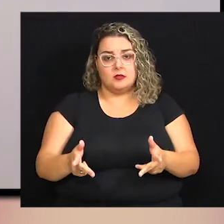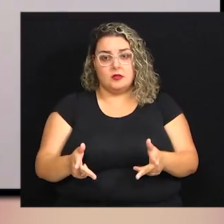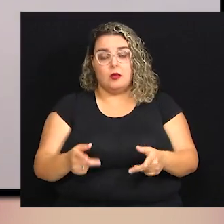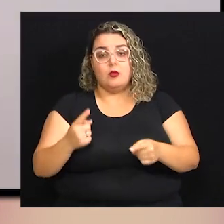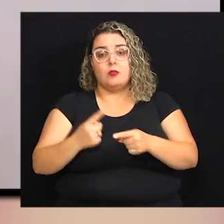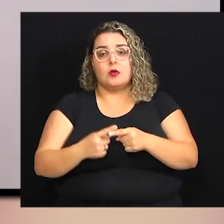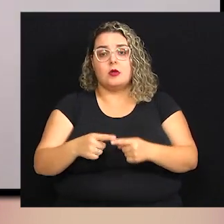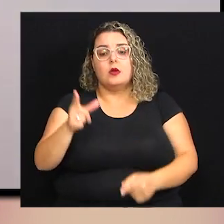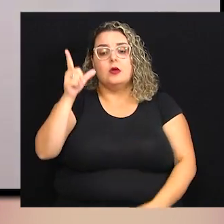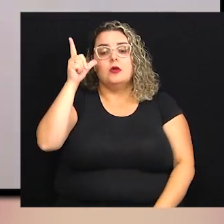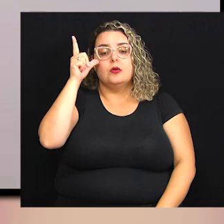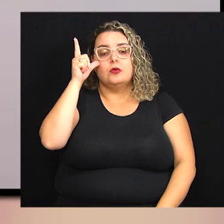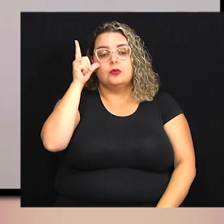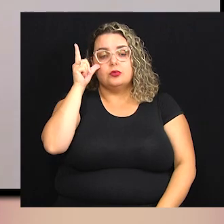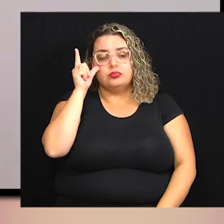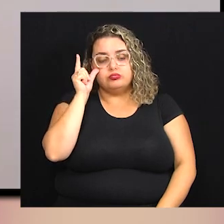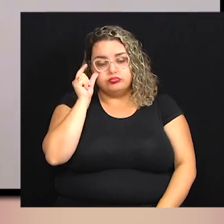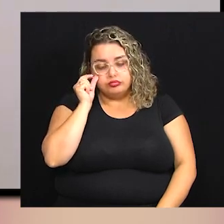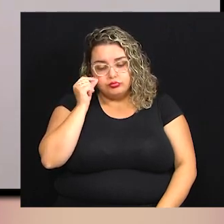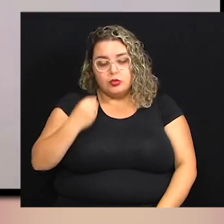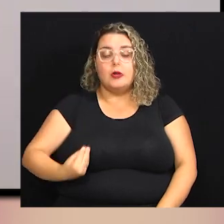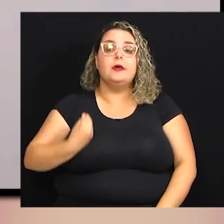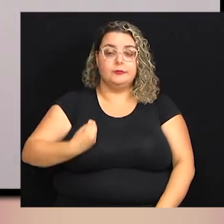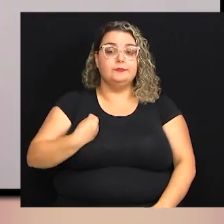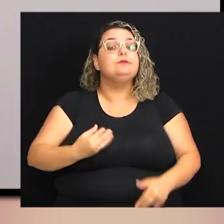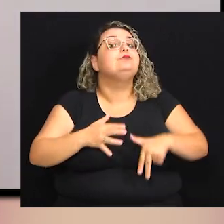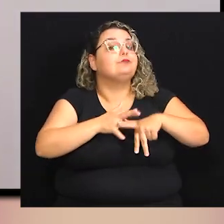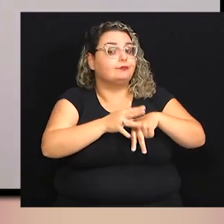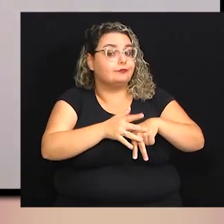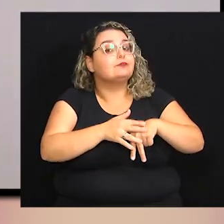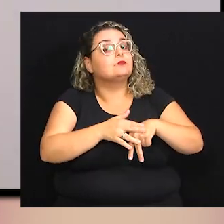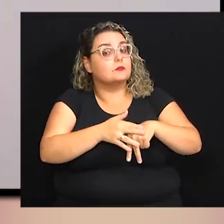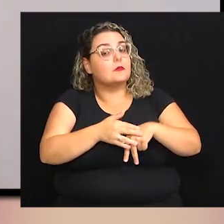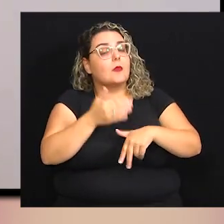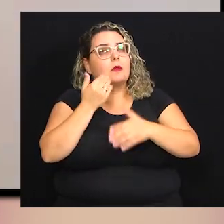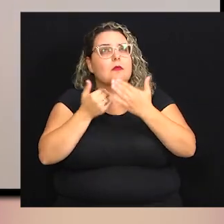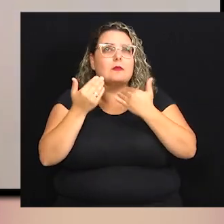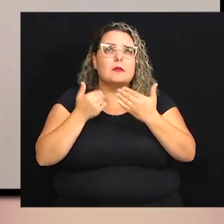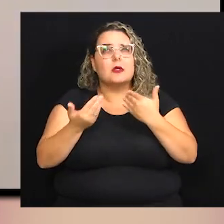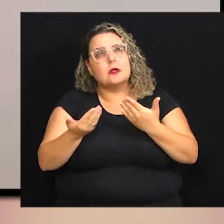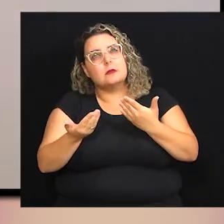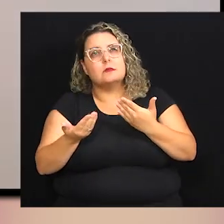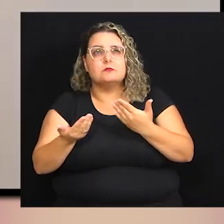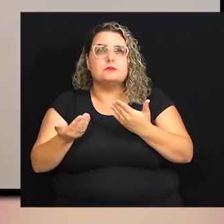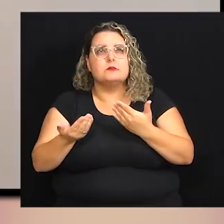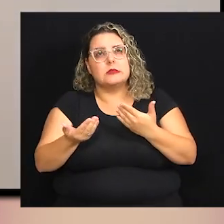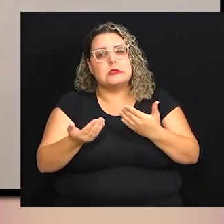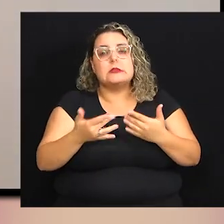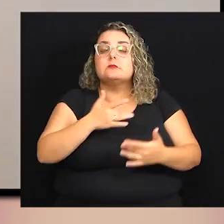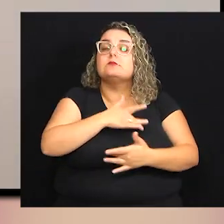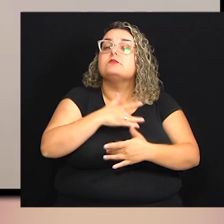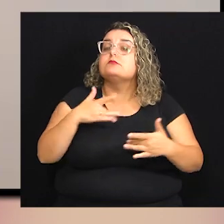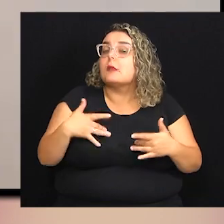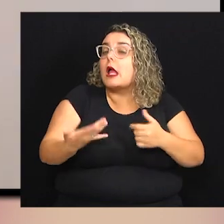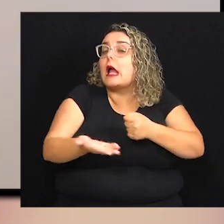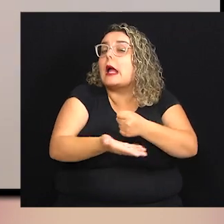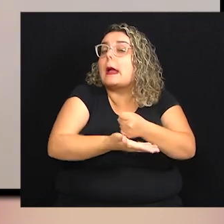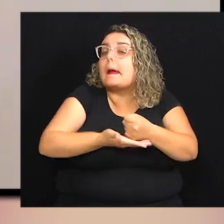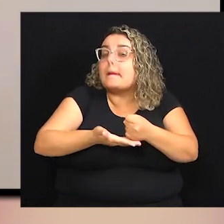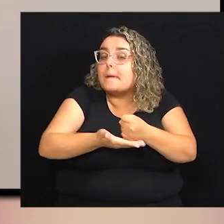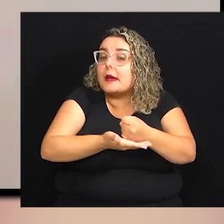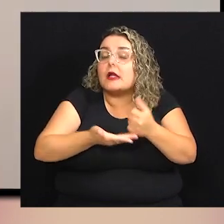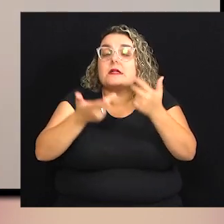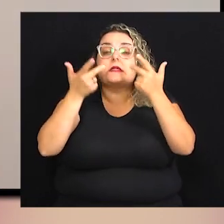porque daí a gente alivia a vida do paciente com uma dieta, como que eu posso te dizer,